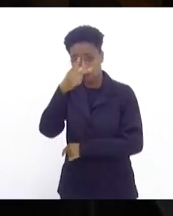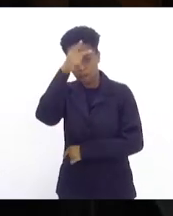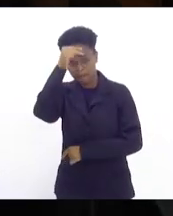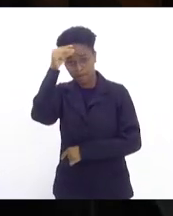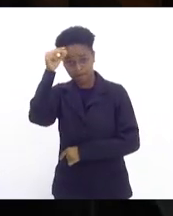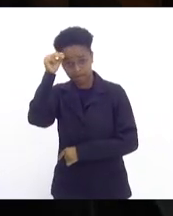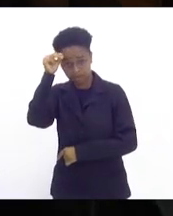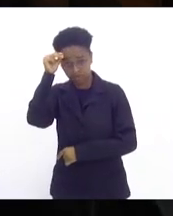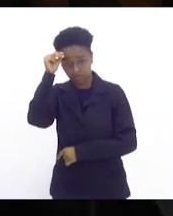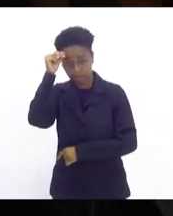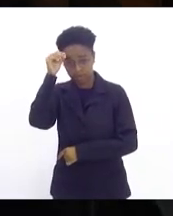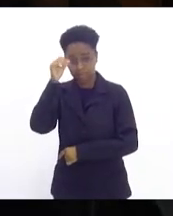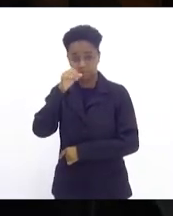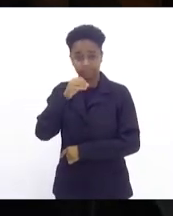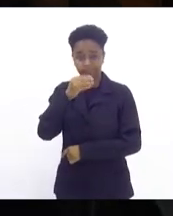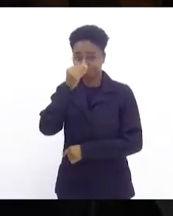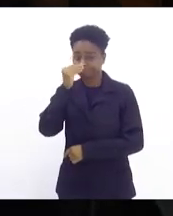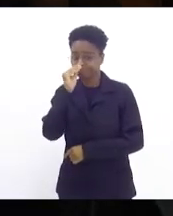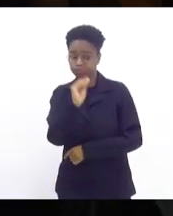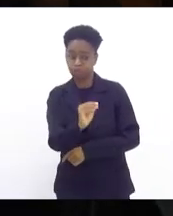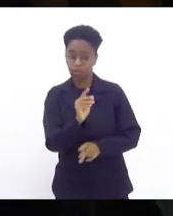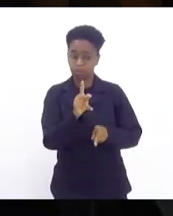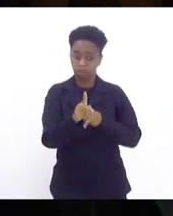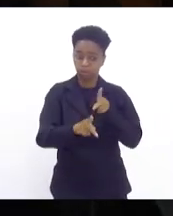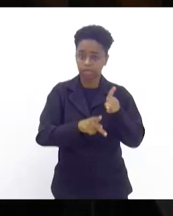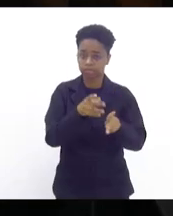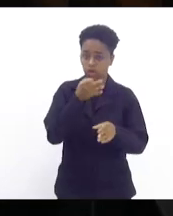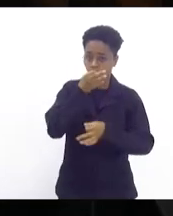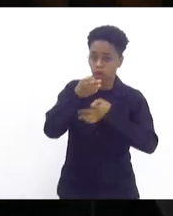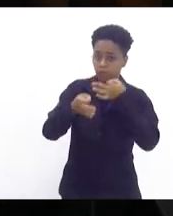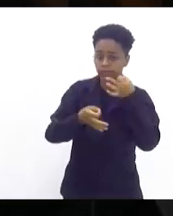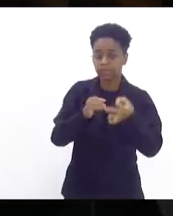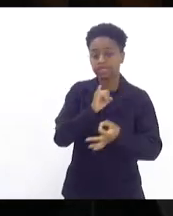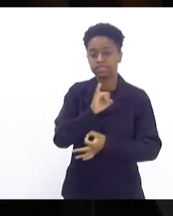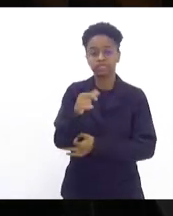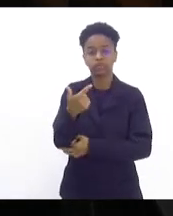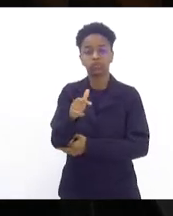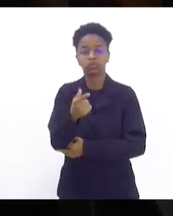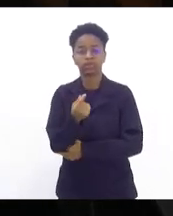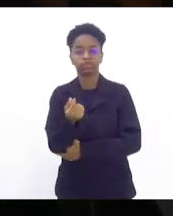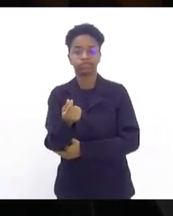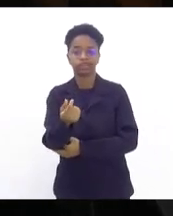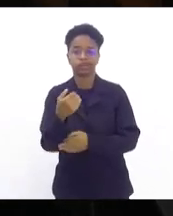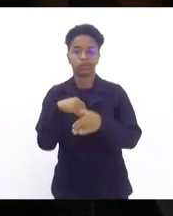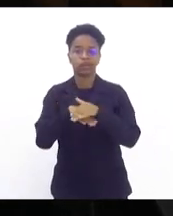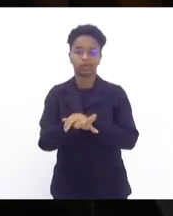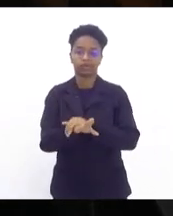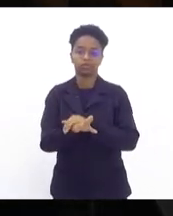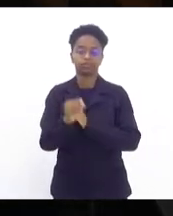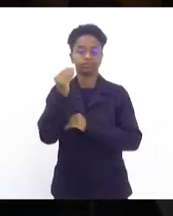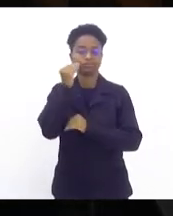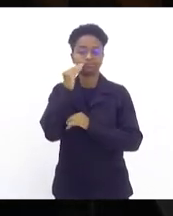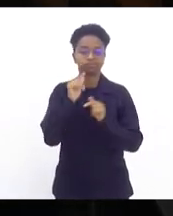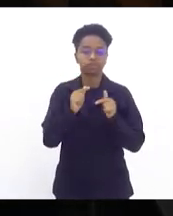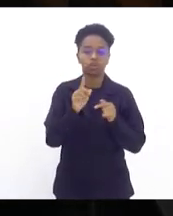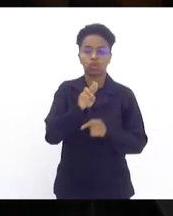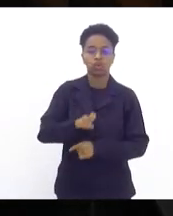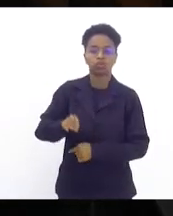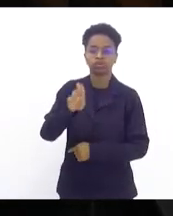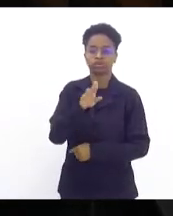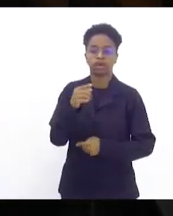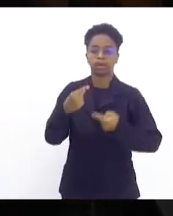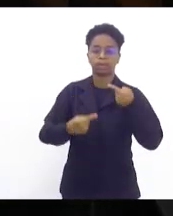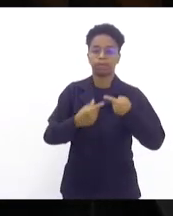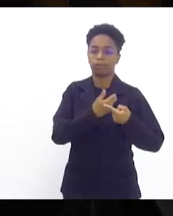opinião pública se não tiver recurso em caixa para aplicar nas políticas públicas